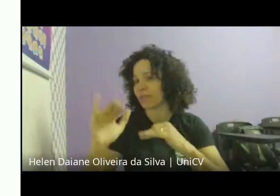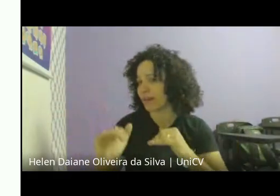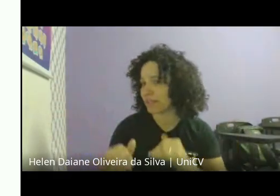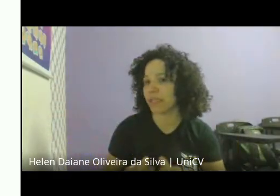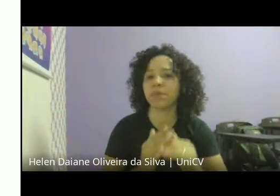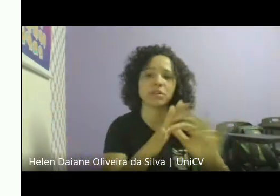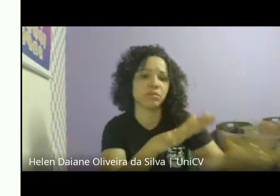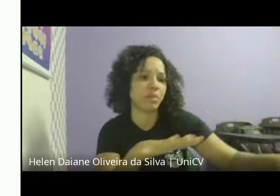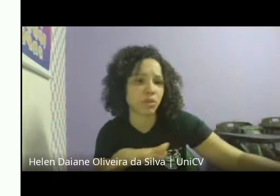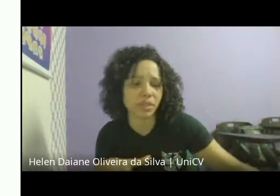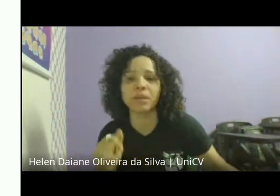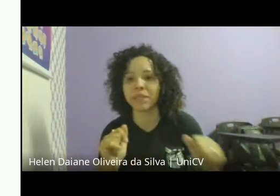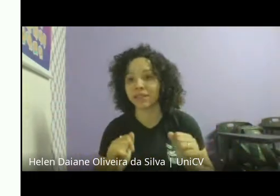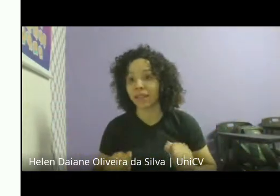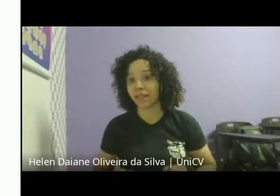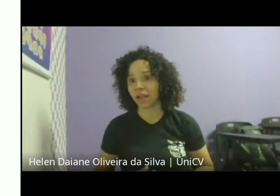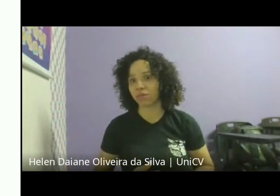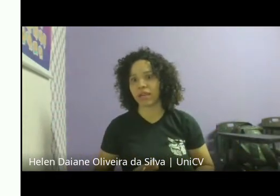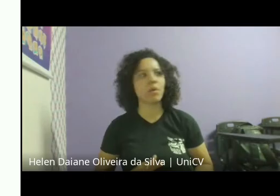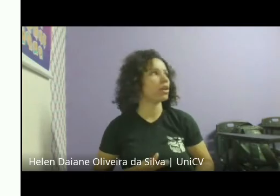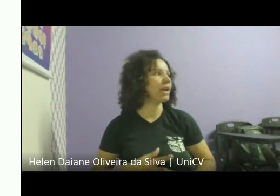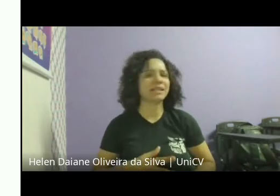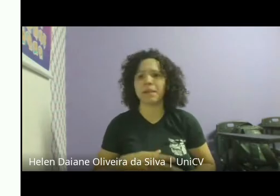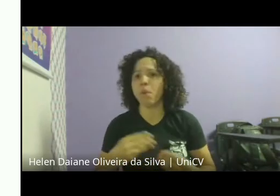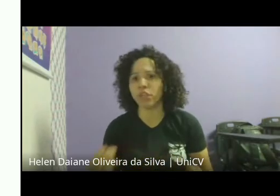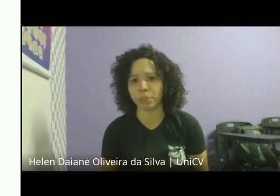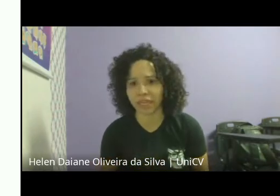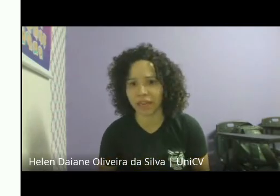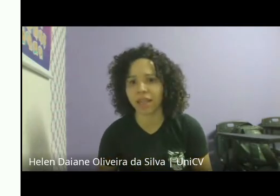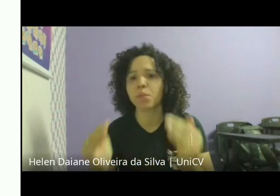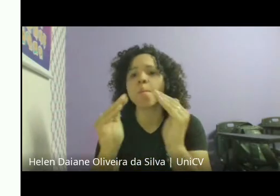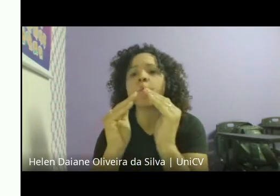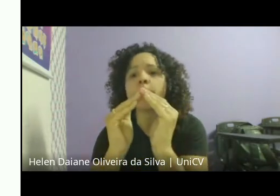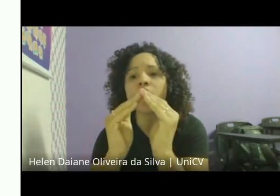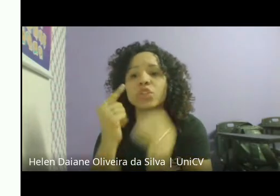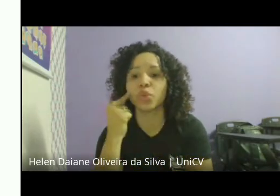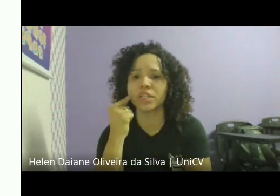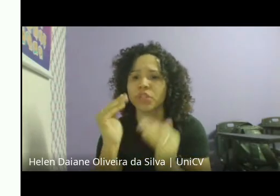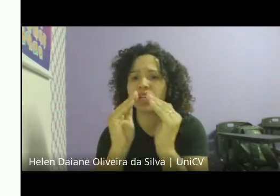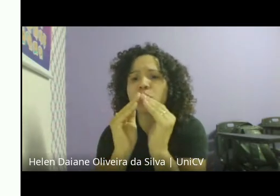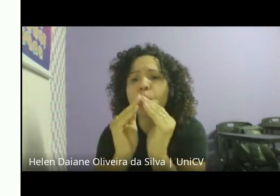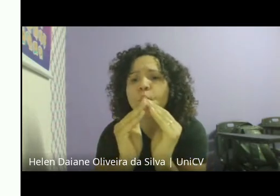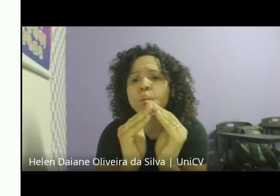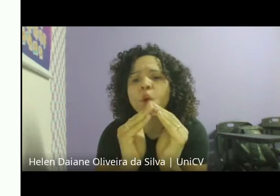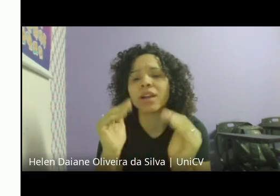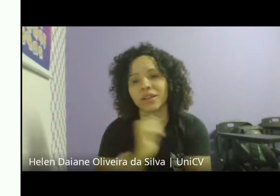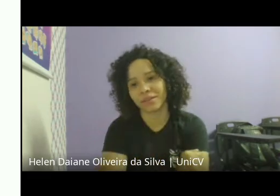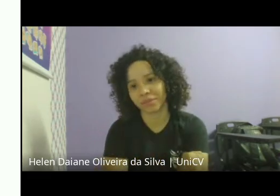com um pintar simples, com um piso simples. Não, se ela mora numa casinha muito pequenininha, suga as bochechas e...